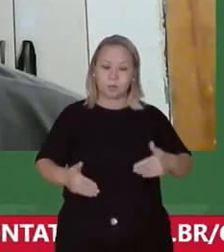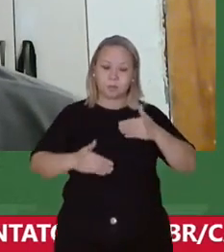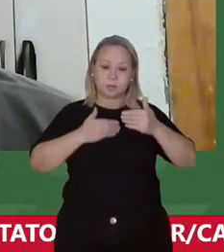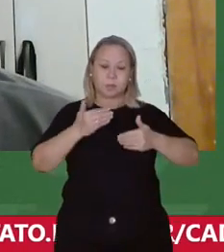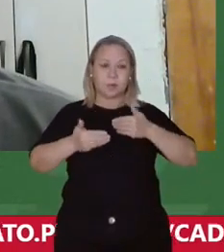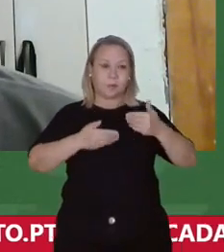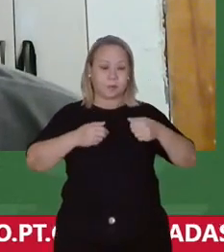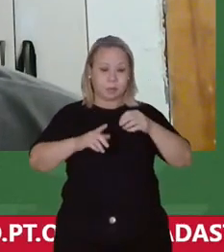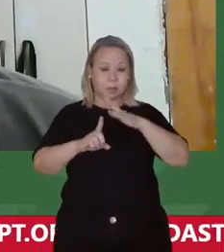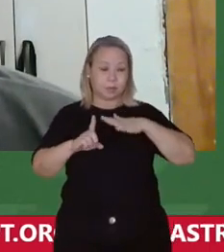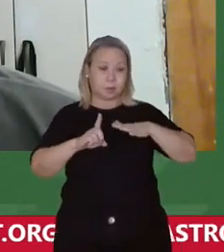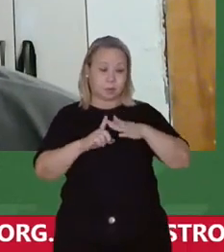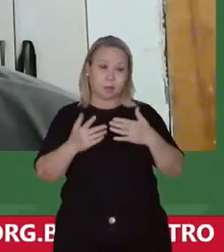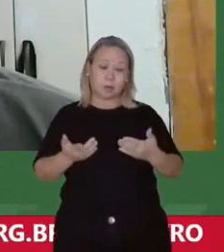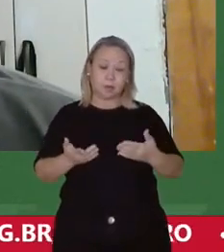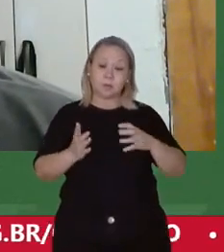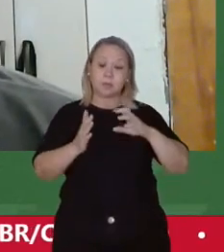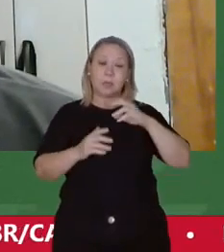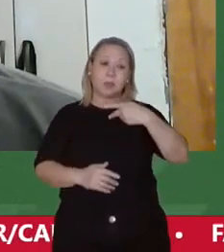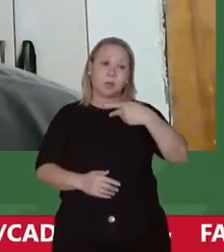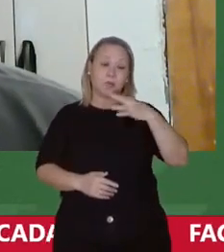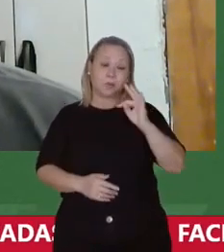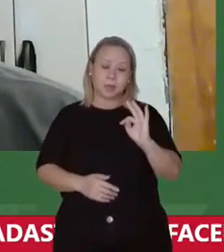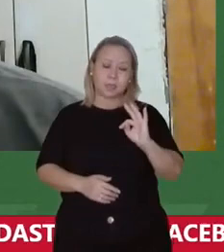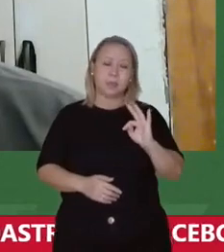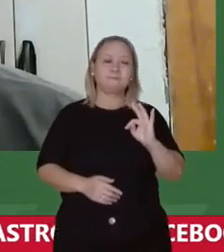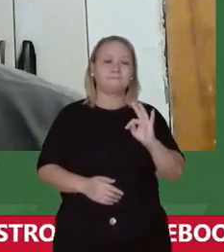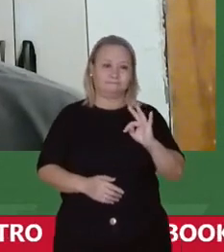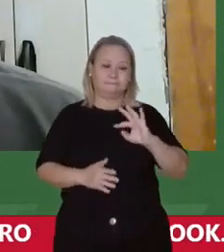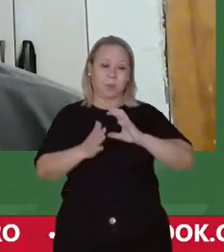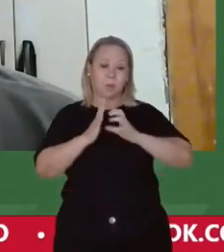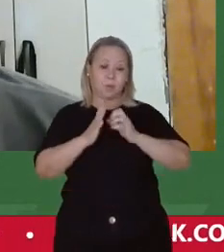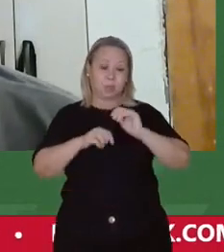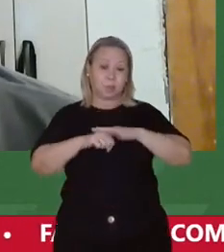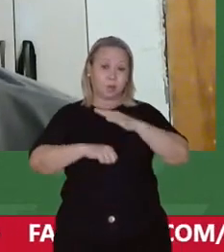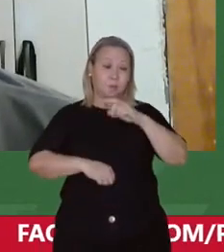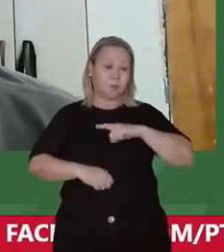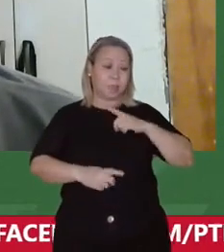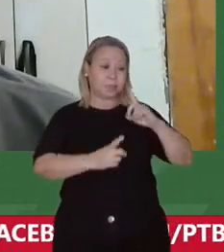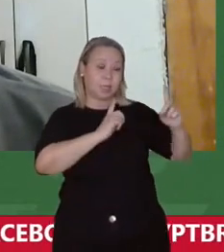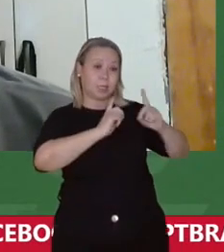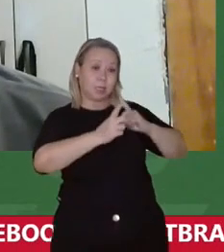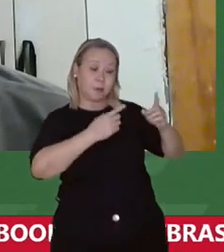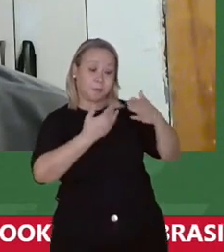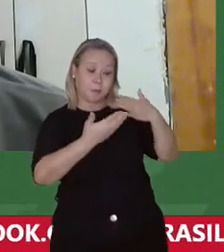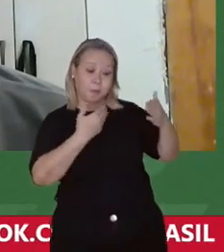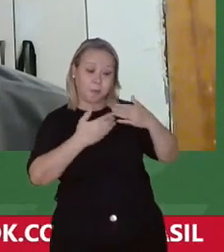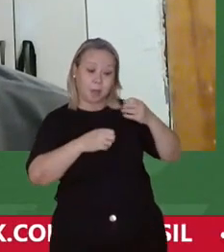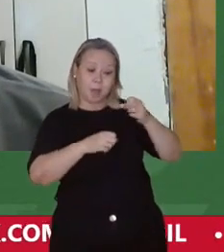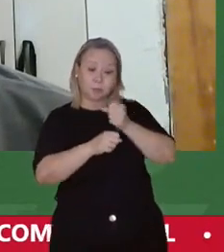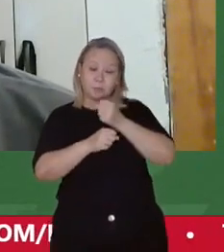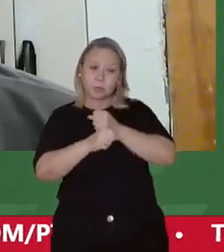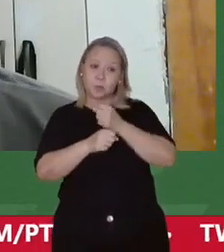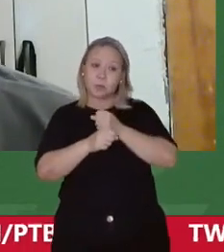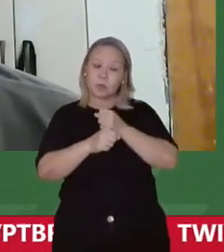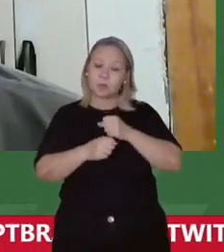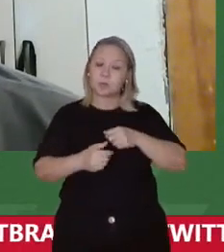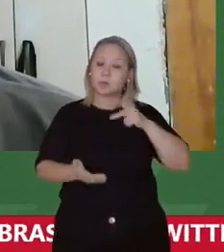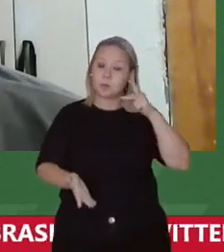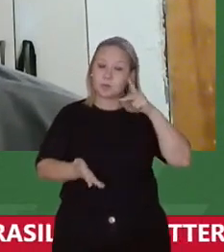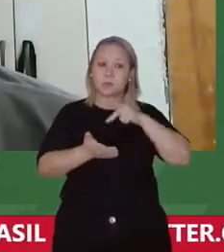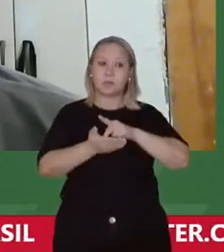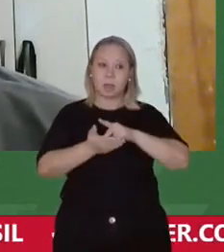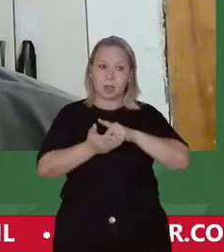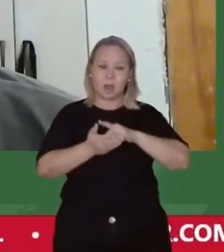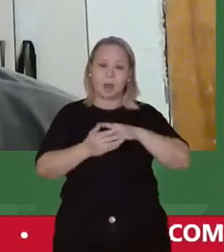o Partido dos Trabalhadores é o partido que mais tem, além do debate, construção real na política pública LGBT, e, de